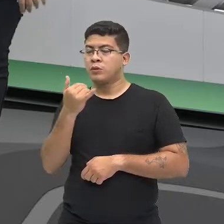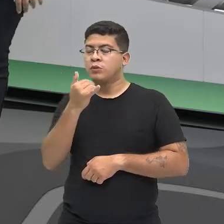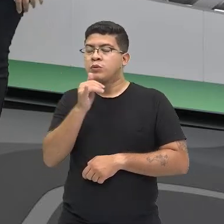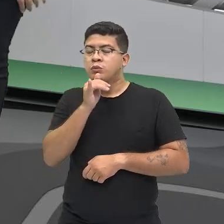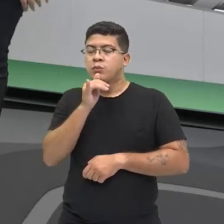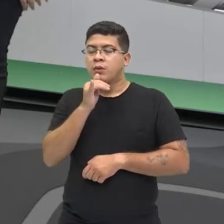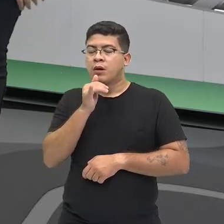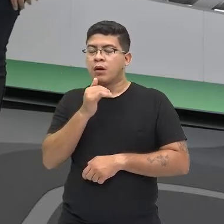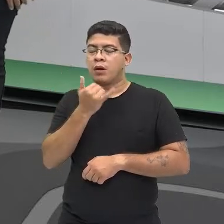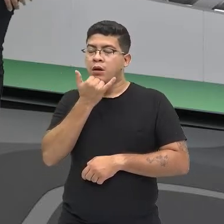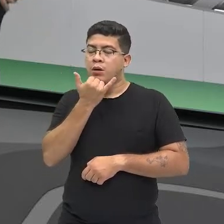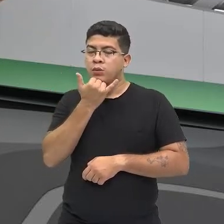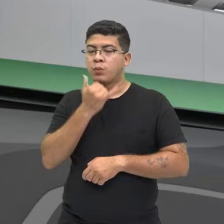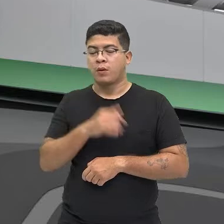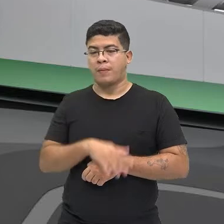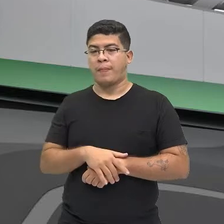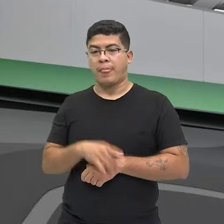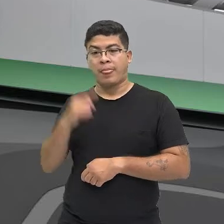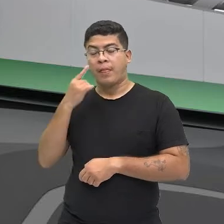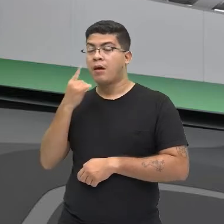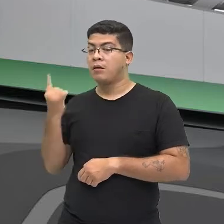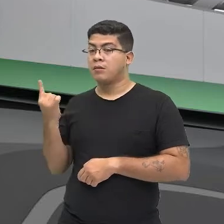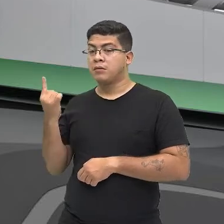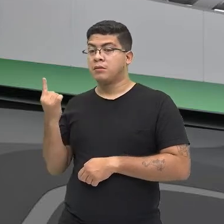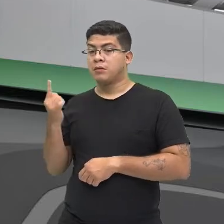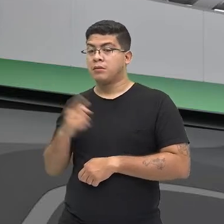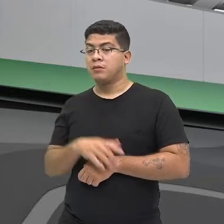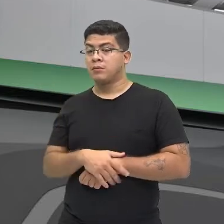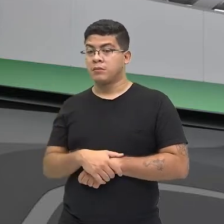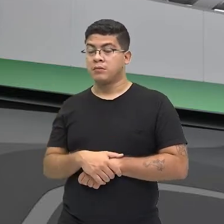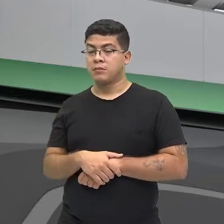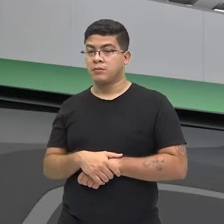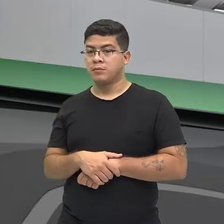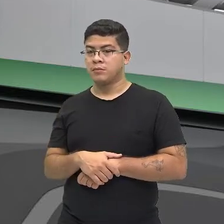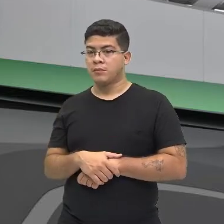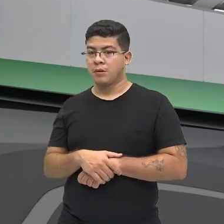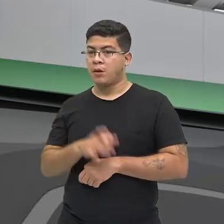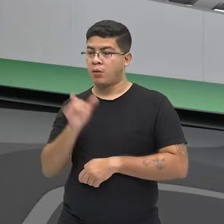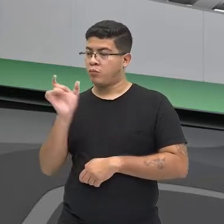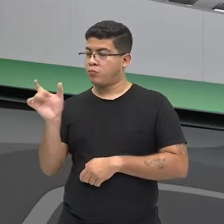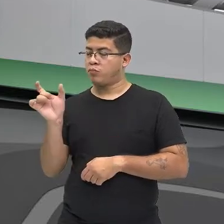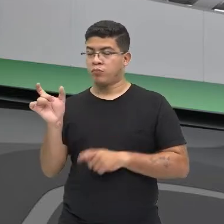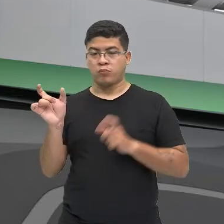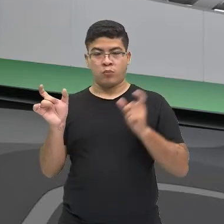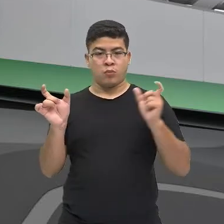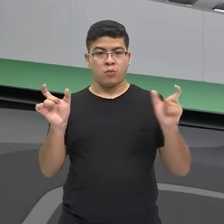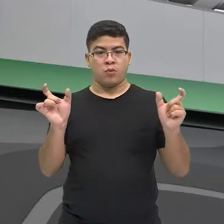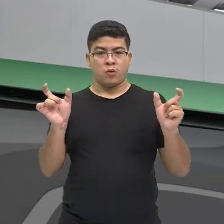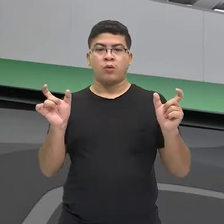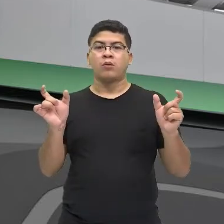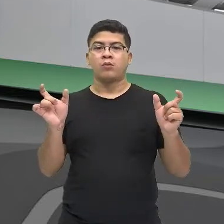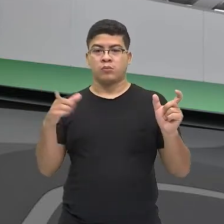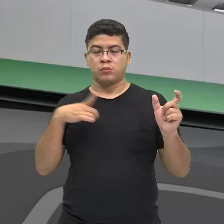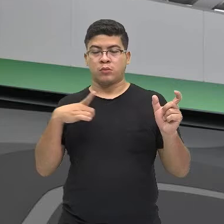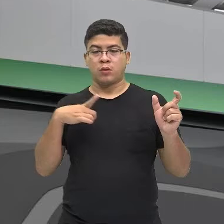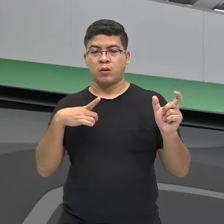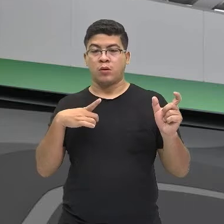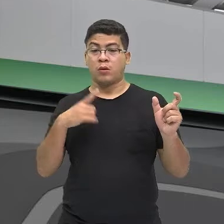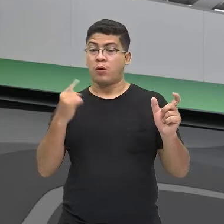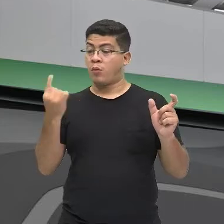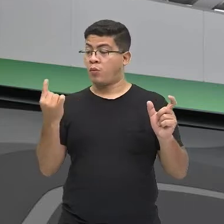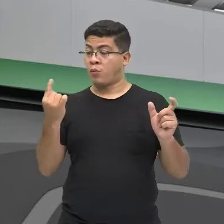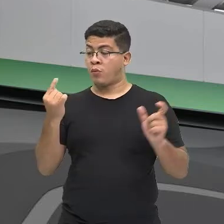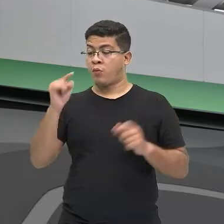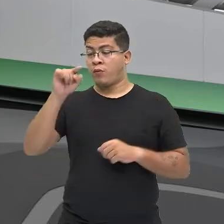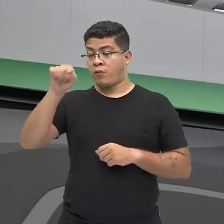um radical amino no carbono 1 e um radical amino no último carbono da cadeia, que é o carbono 5. Então, o nome